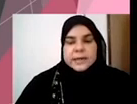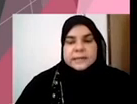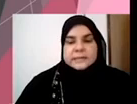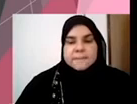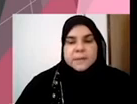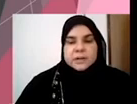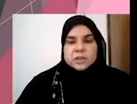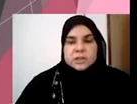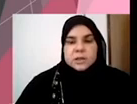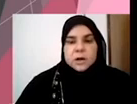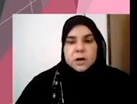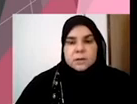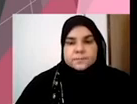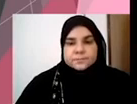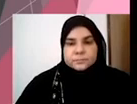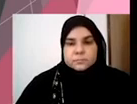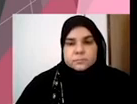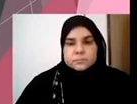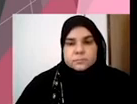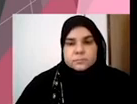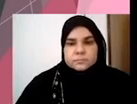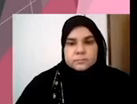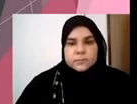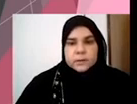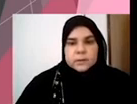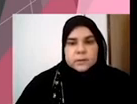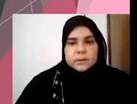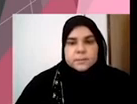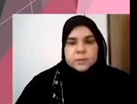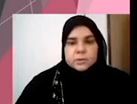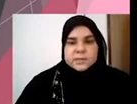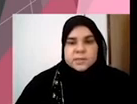1.284, essa parte aqui, ó,